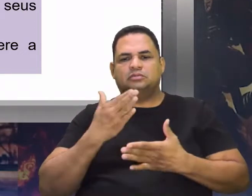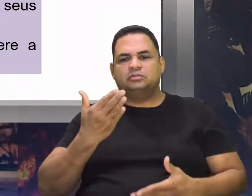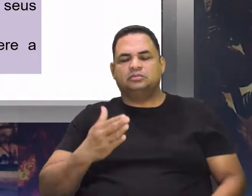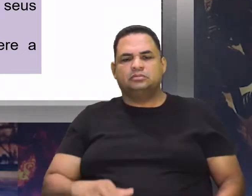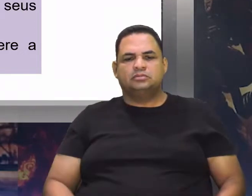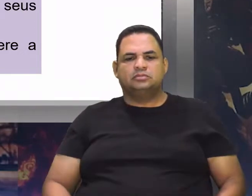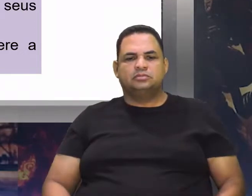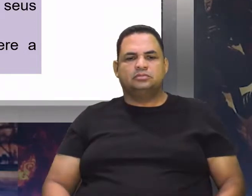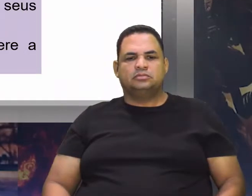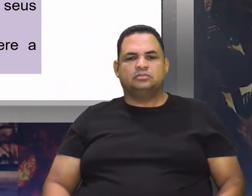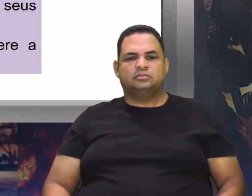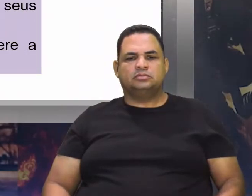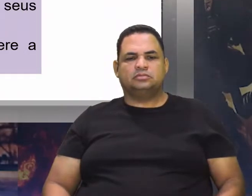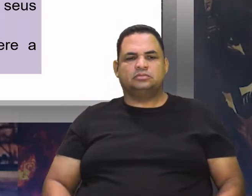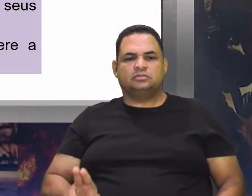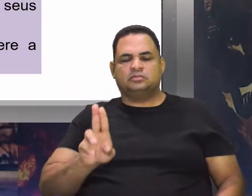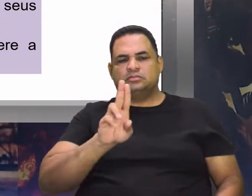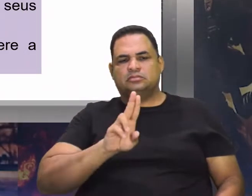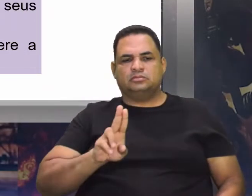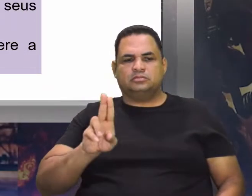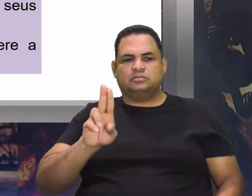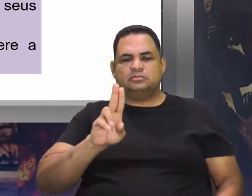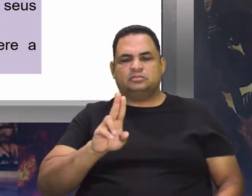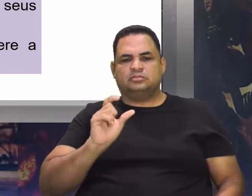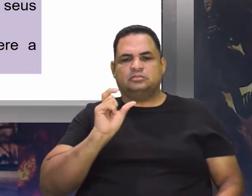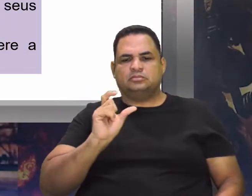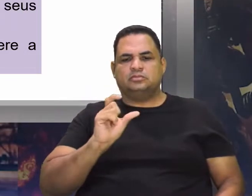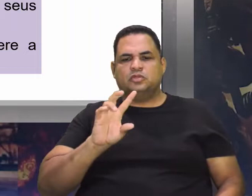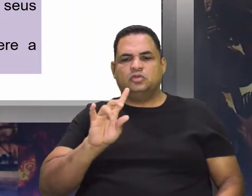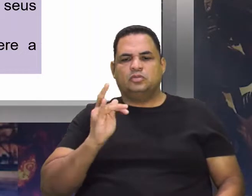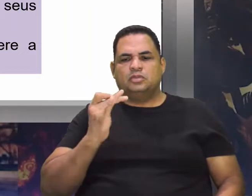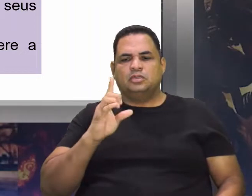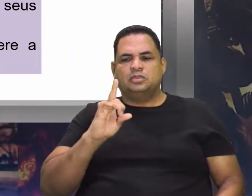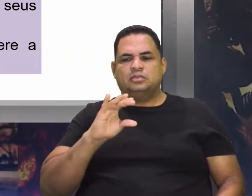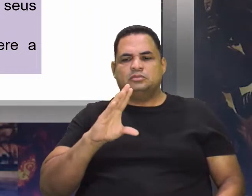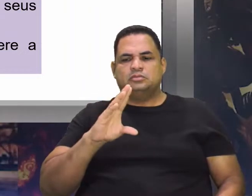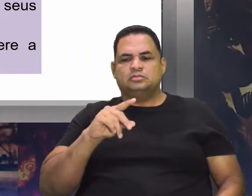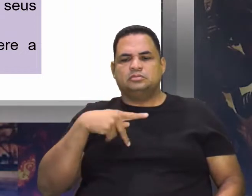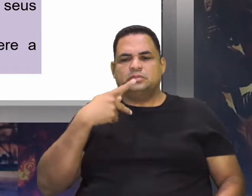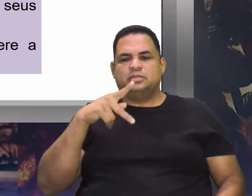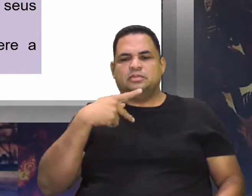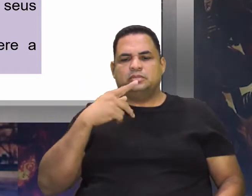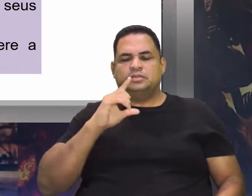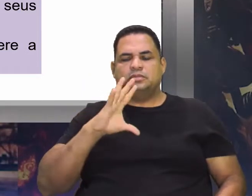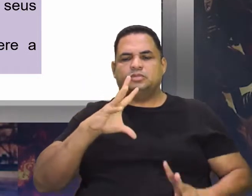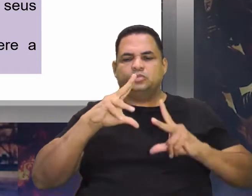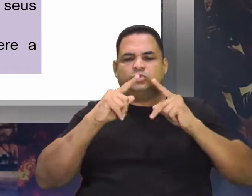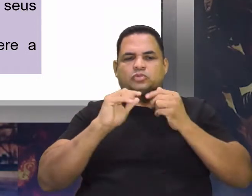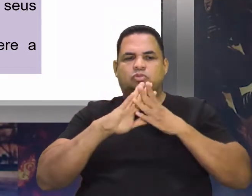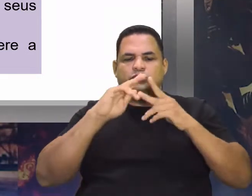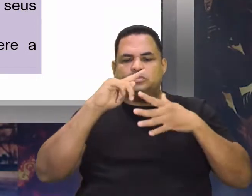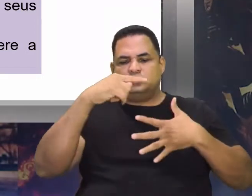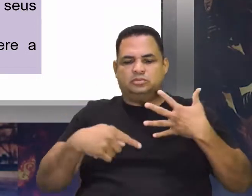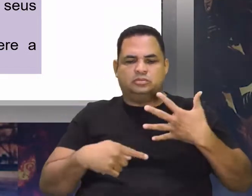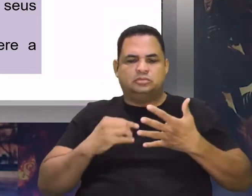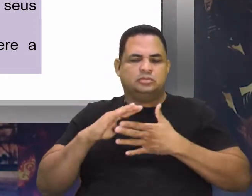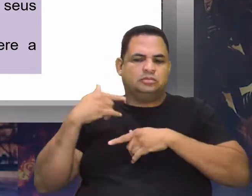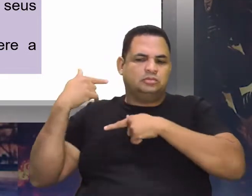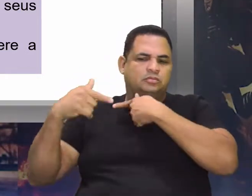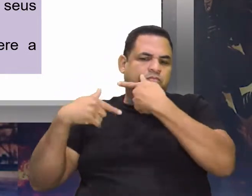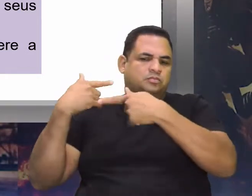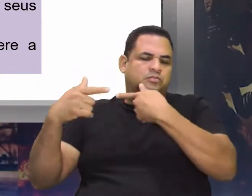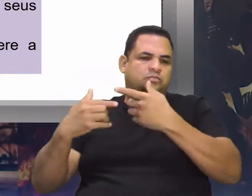Aqui. Hoje usamos o termo hominídeo para nos referir a todas as espécies dos seres